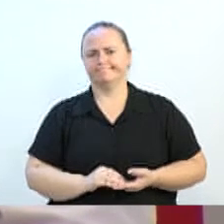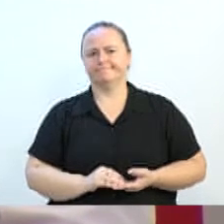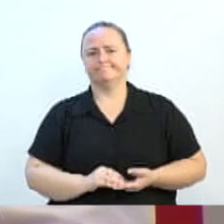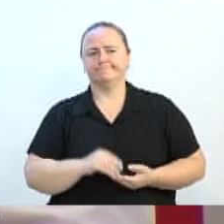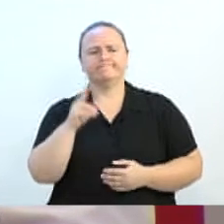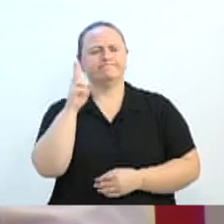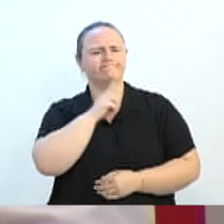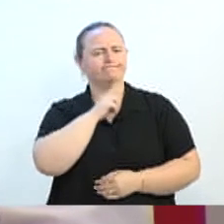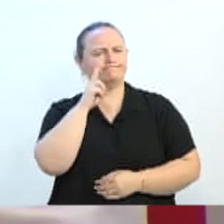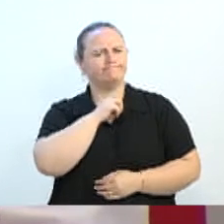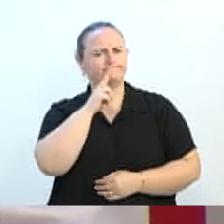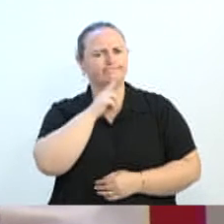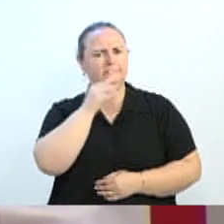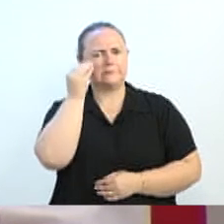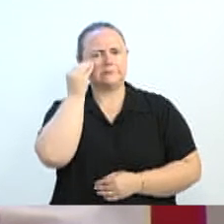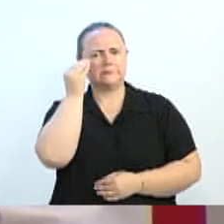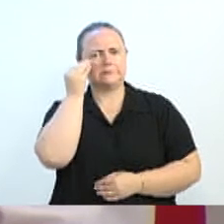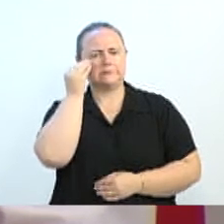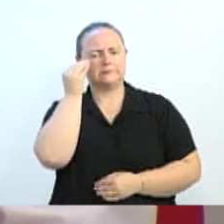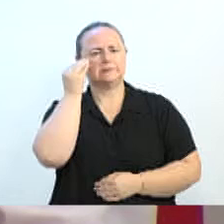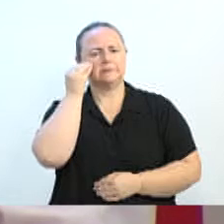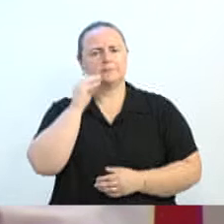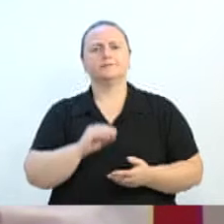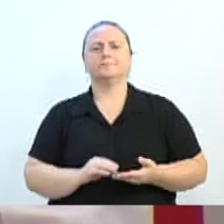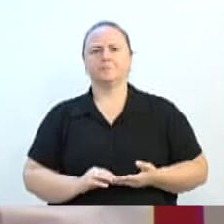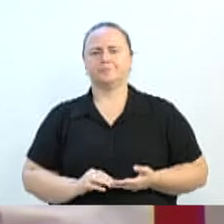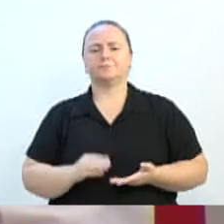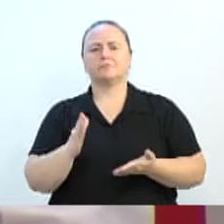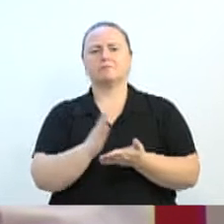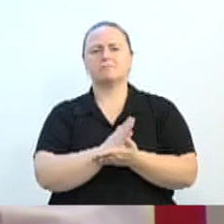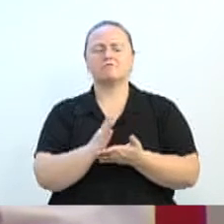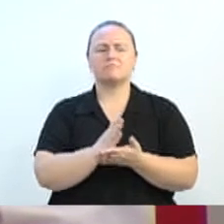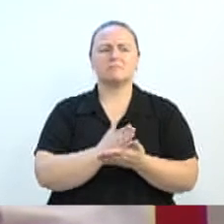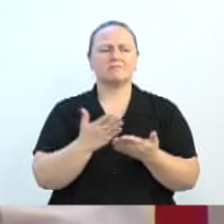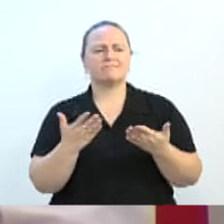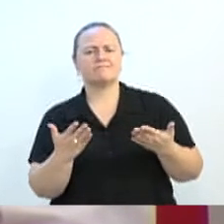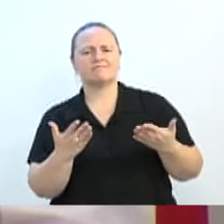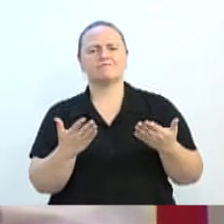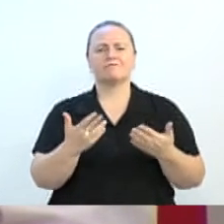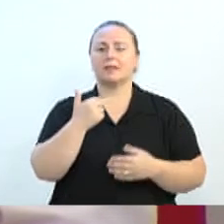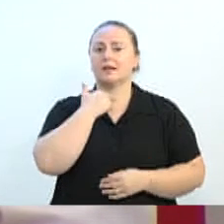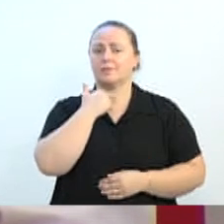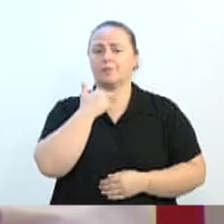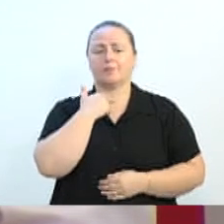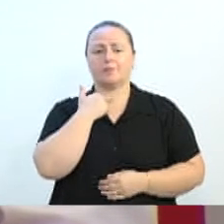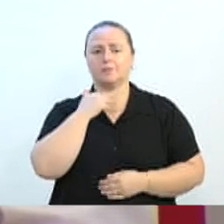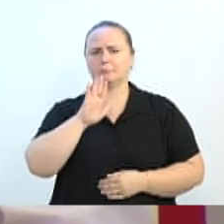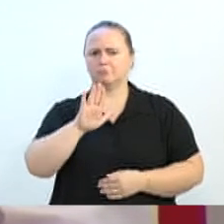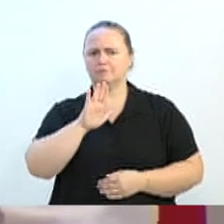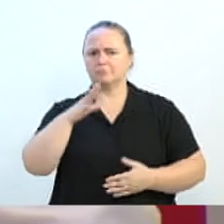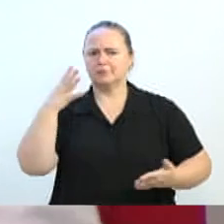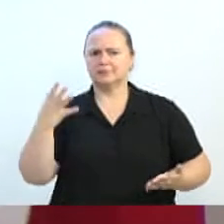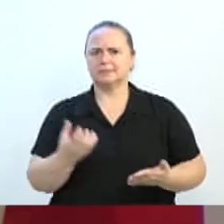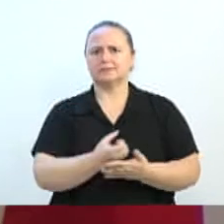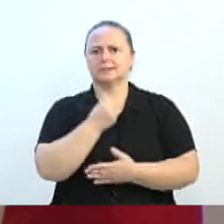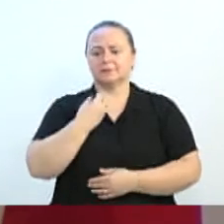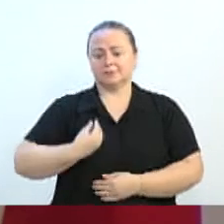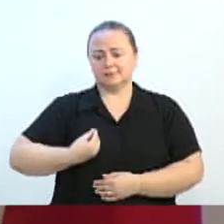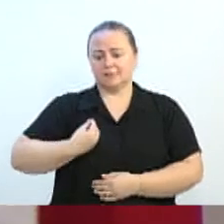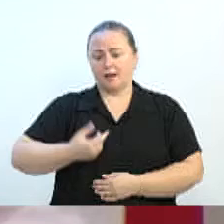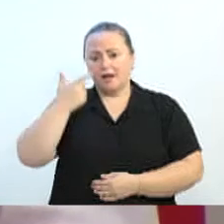tentar estudar ali do governo já pedimos a o que mais eu acho que salvando uma vida ou é